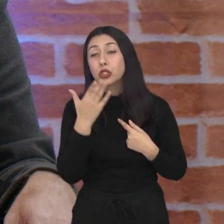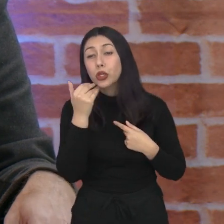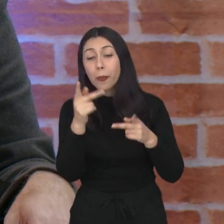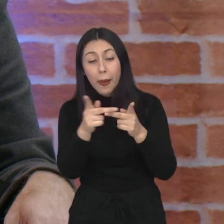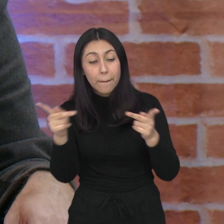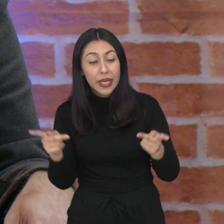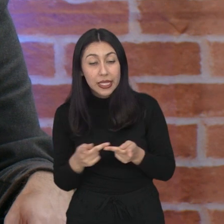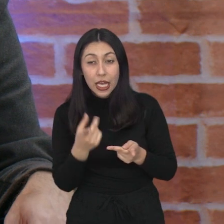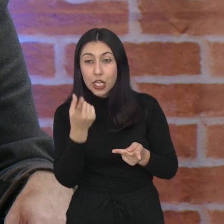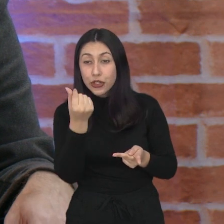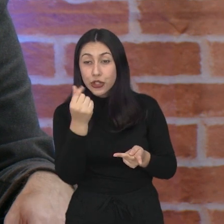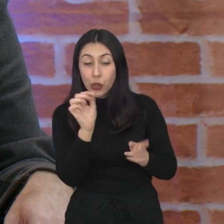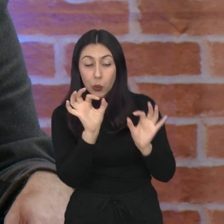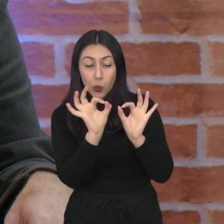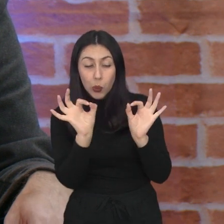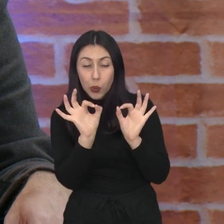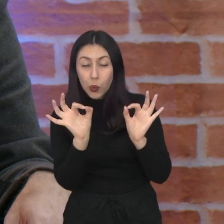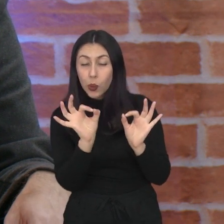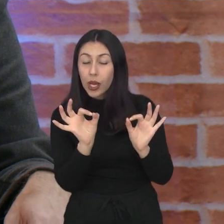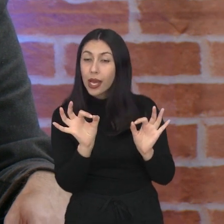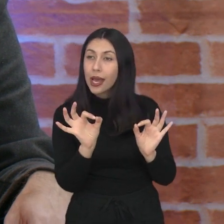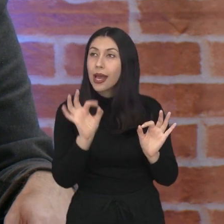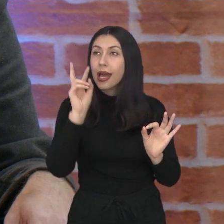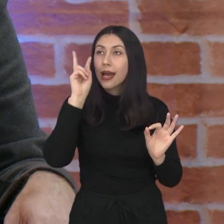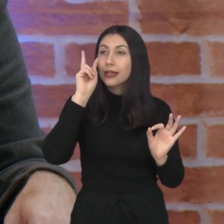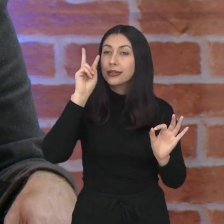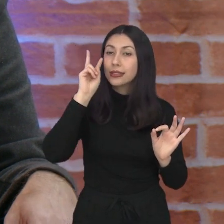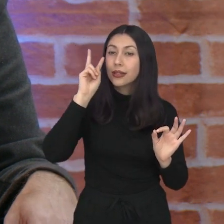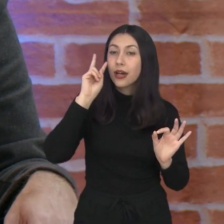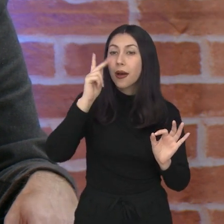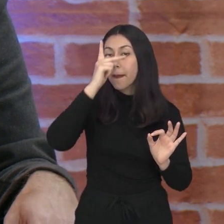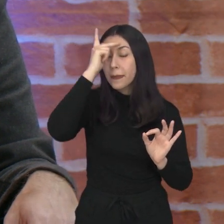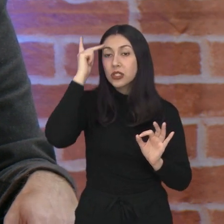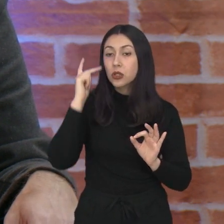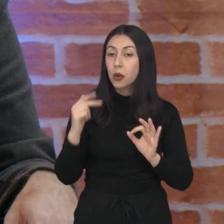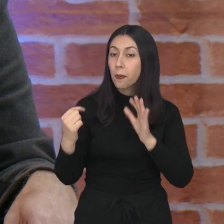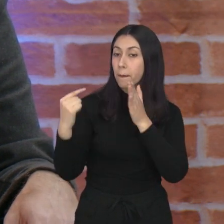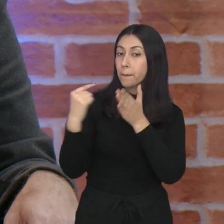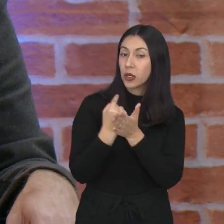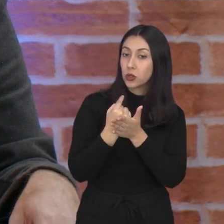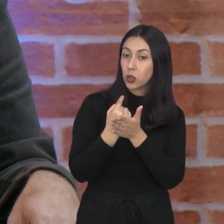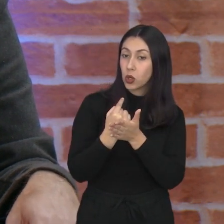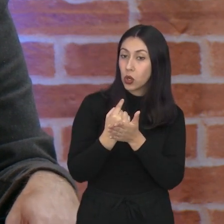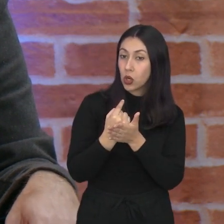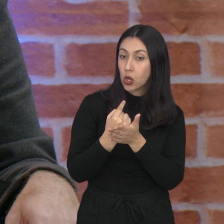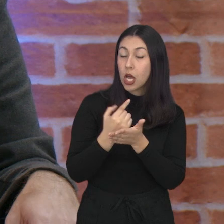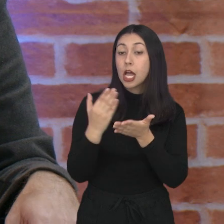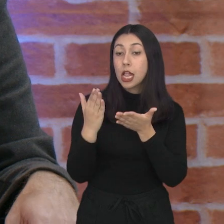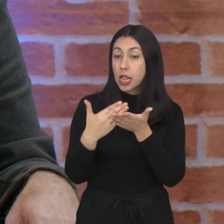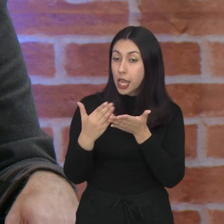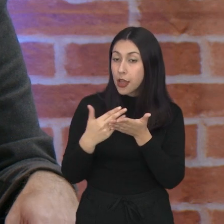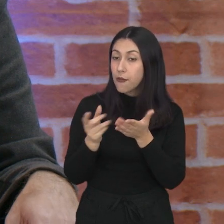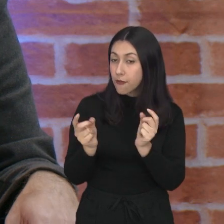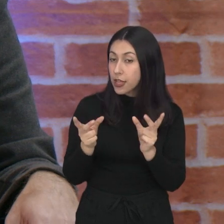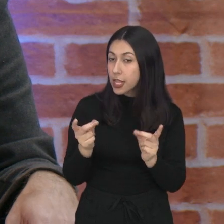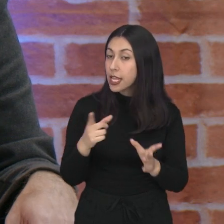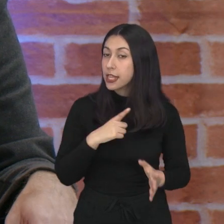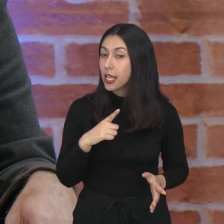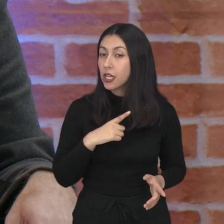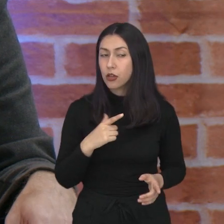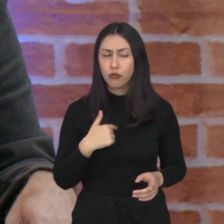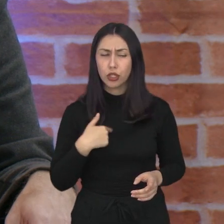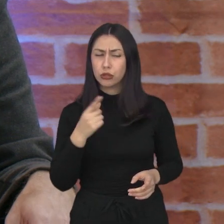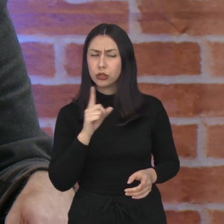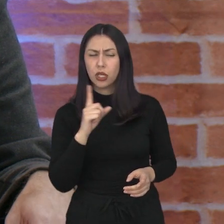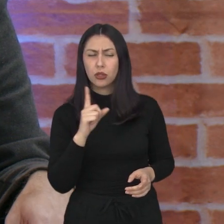estava com a verba. E ali eu lembrei que uma pessoa tinha me escrevido perguntando se eu tinha um livro para vender, mas eu falei, não tinha, só tenho mais um. Daí